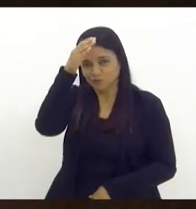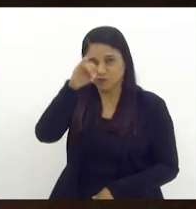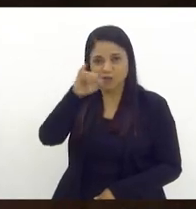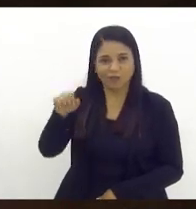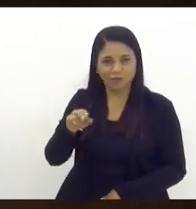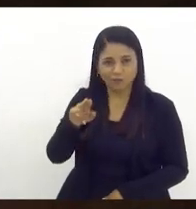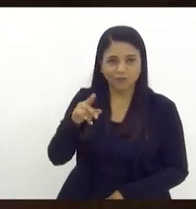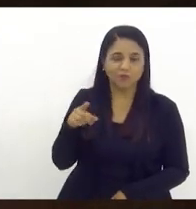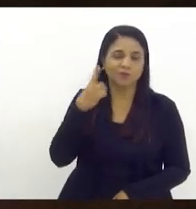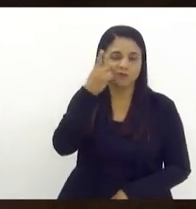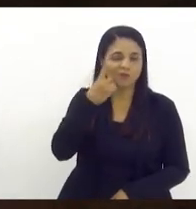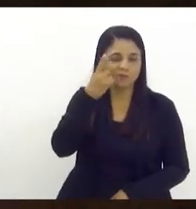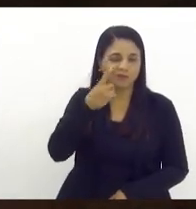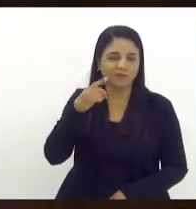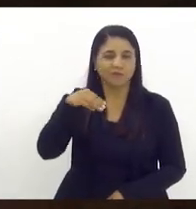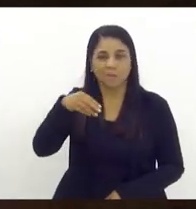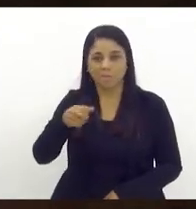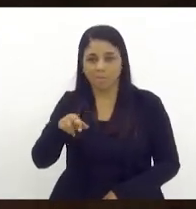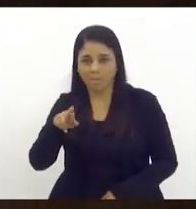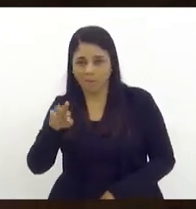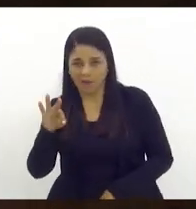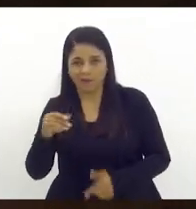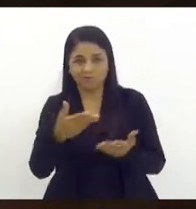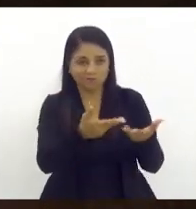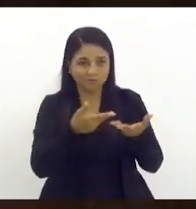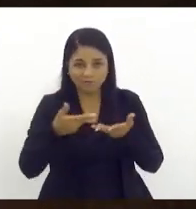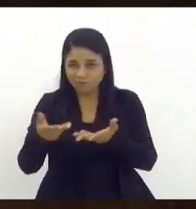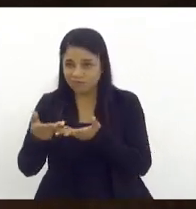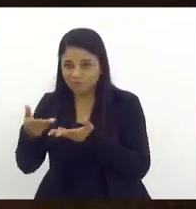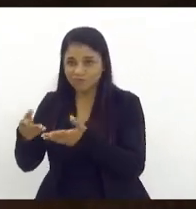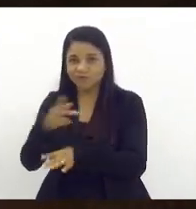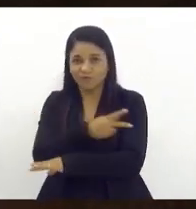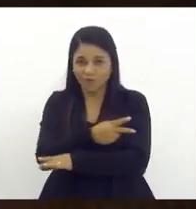Marta vai engrossar aqui o caldo, aproveitar para